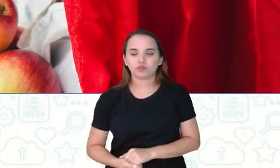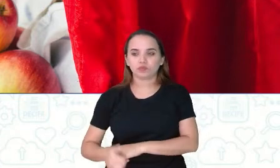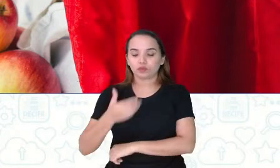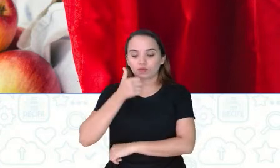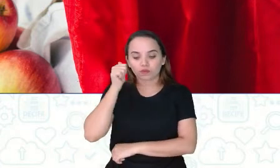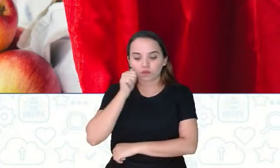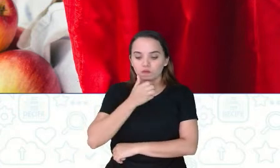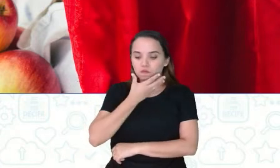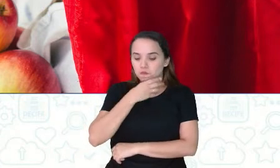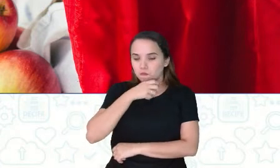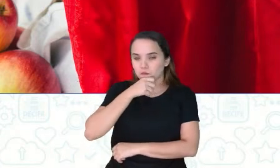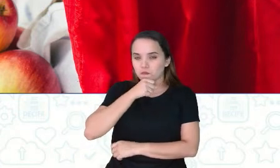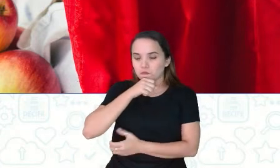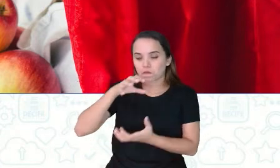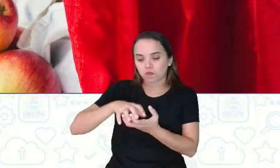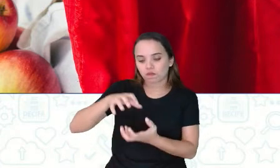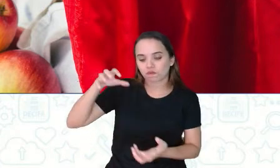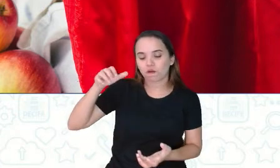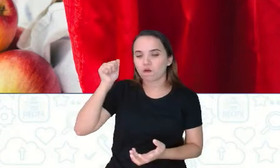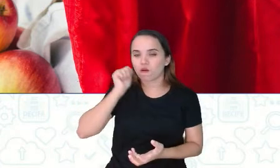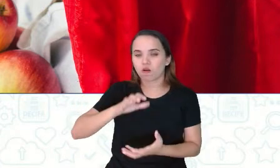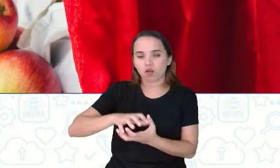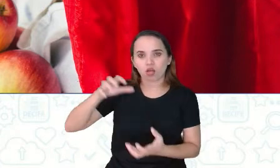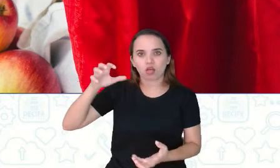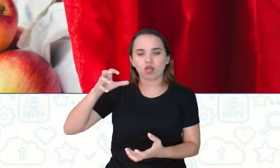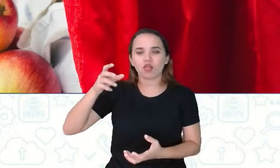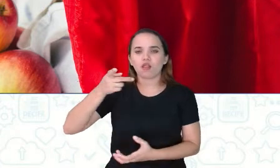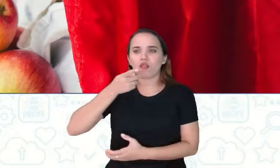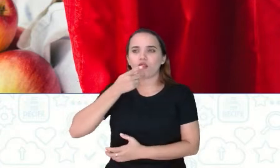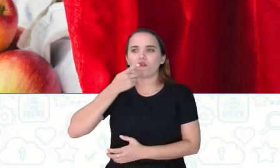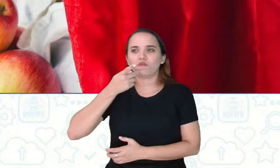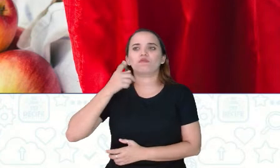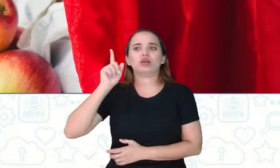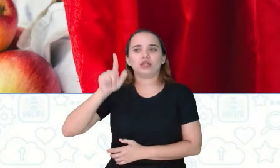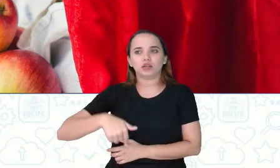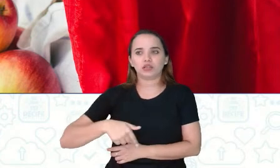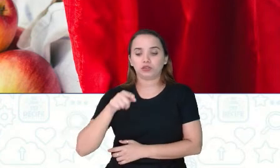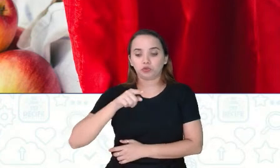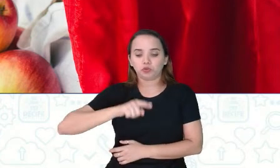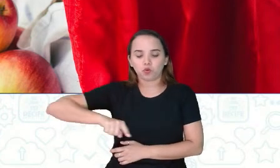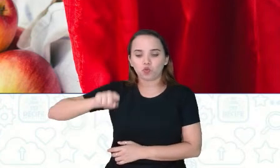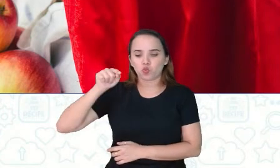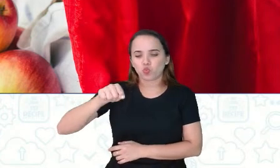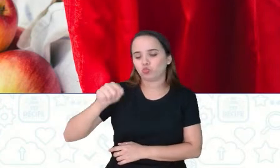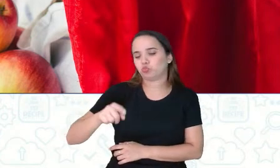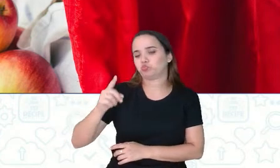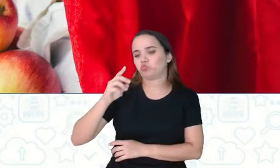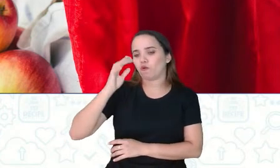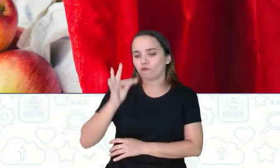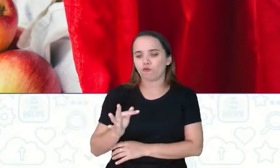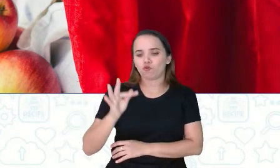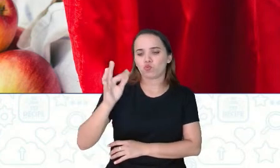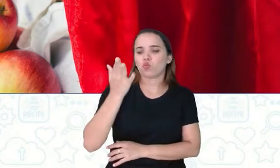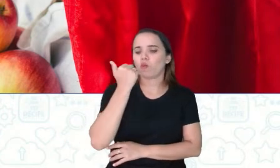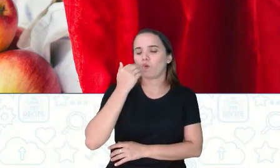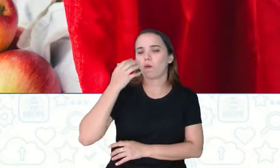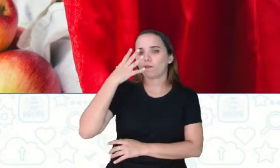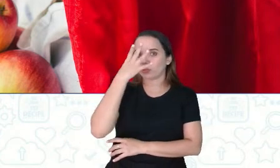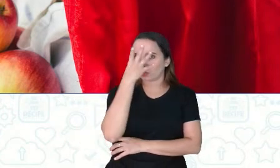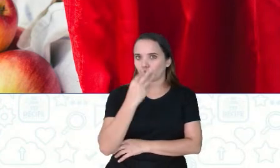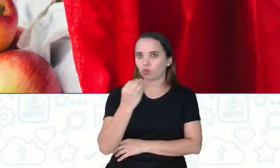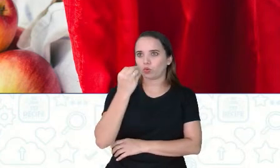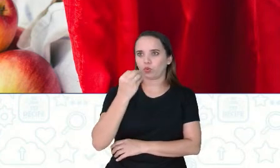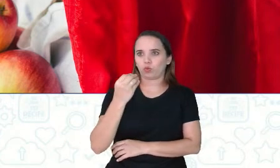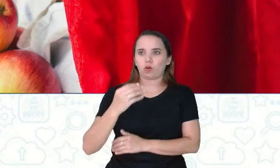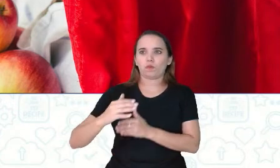lhe profetizara que seu destino era ser comida de lobo. Durante anos, estudou os hábitos